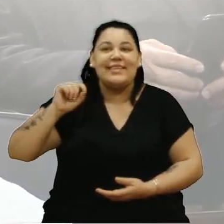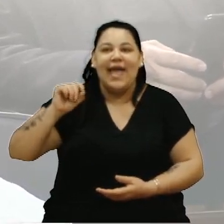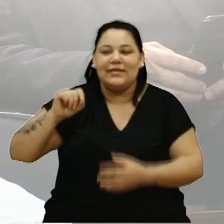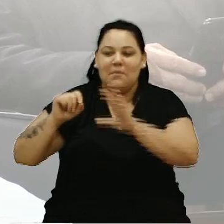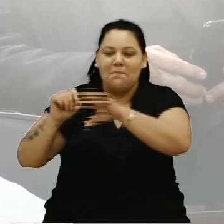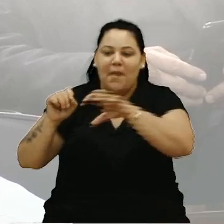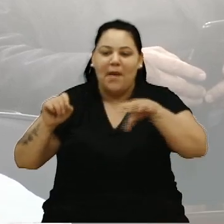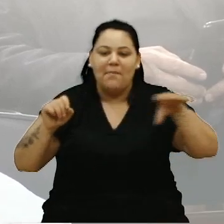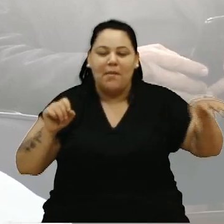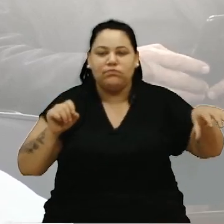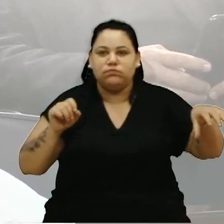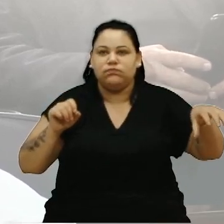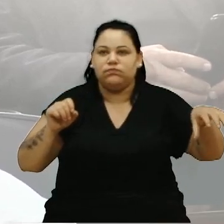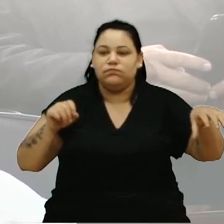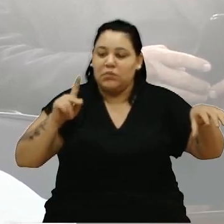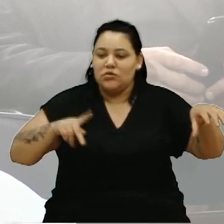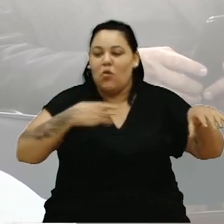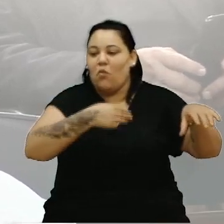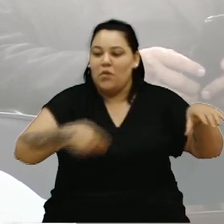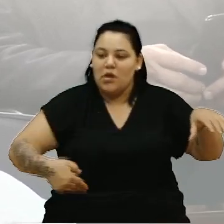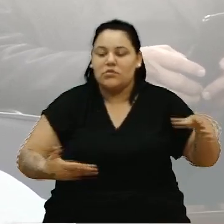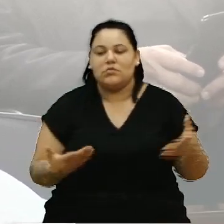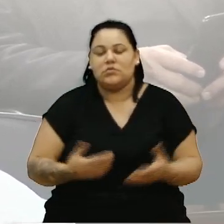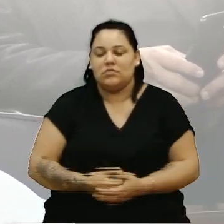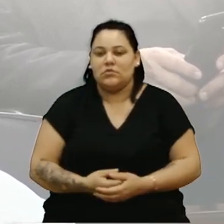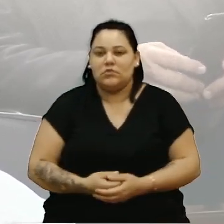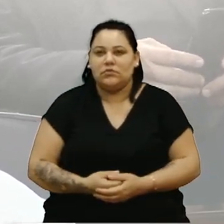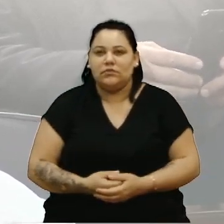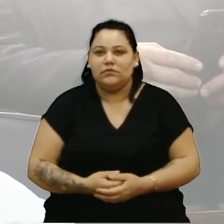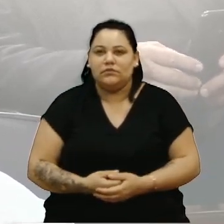E para concluir, vereadora Marissol, vamos fazer uma